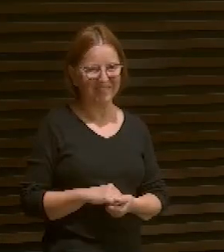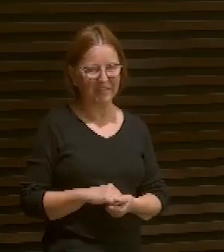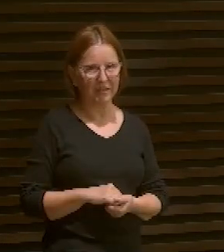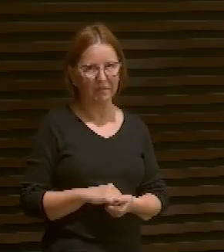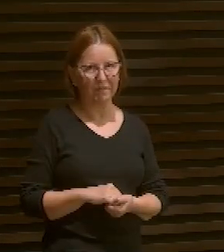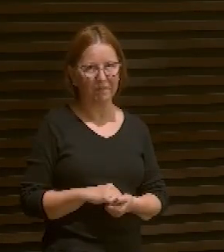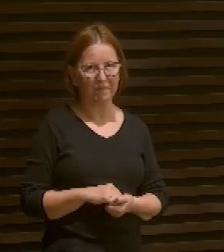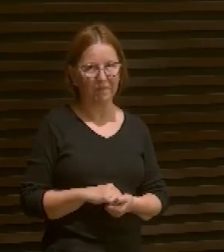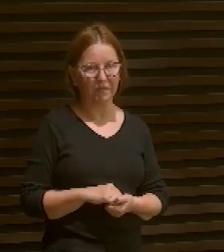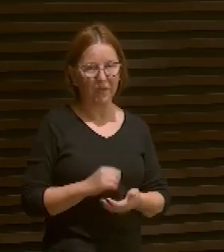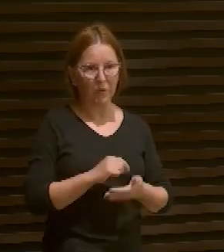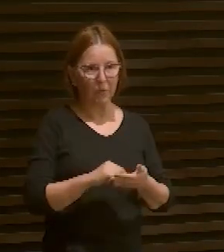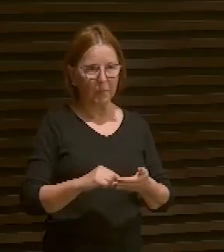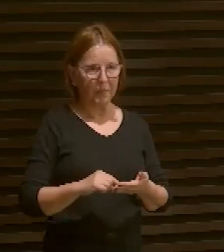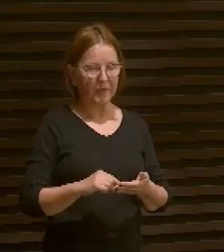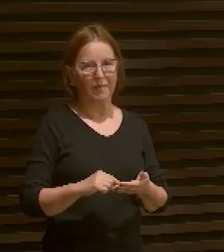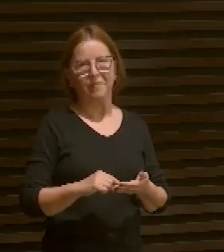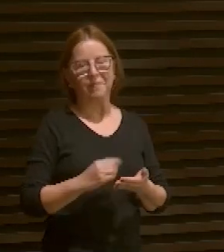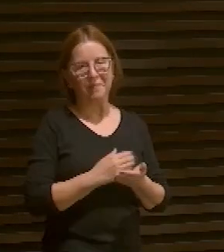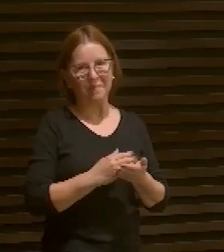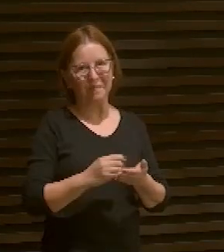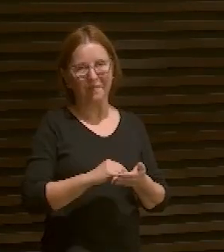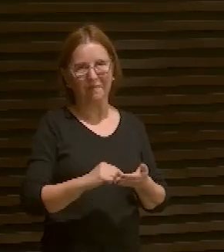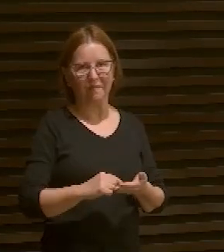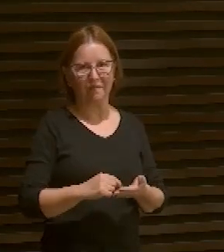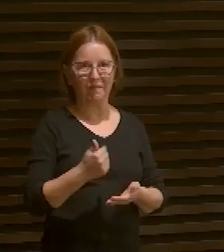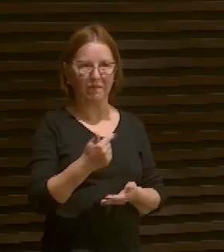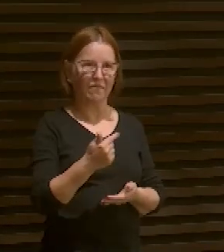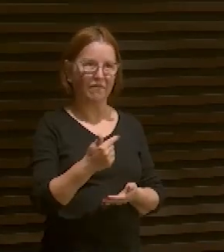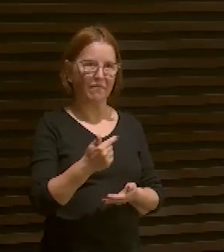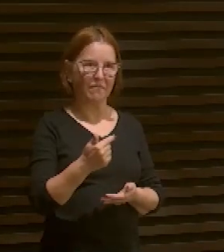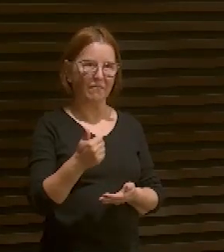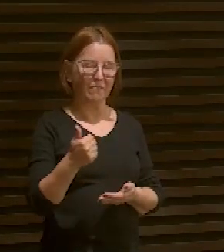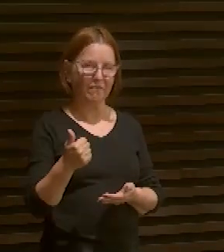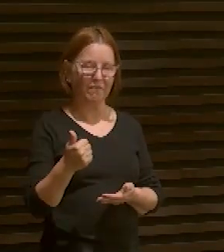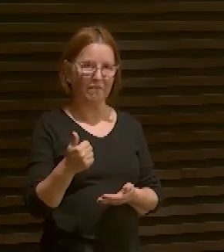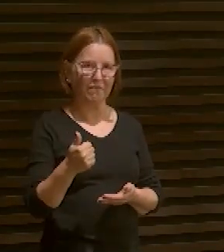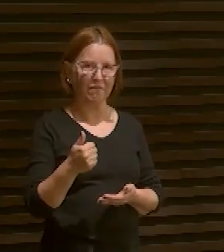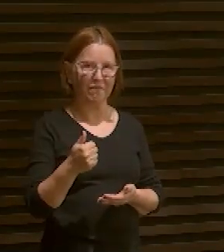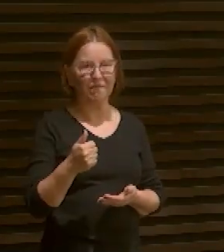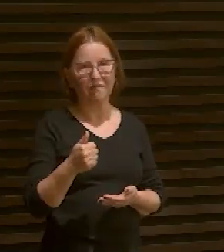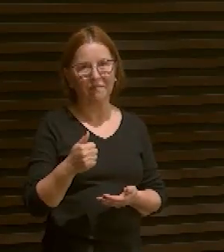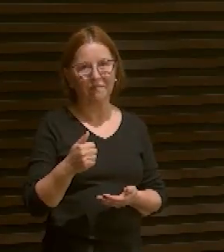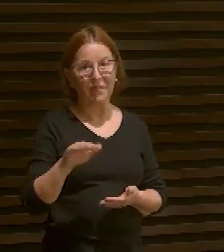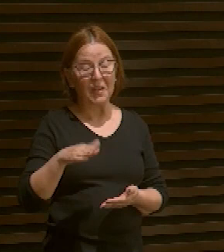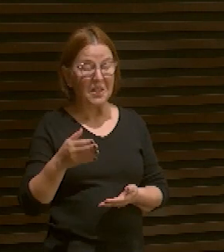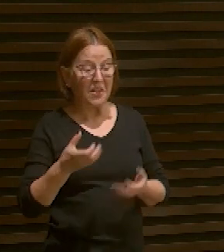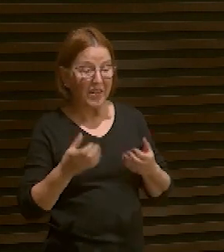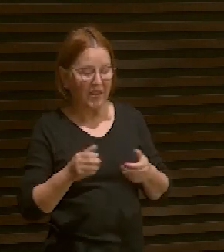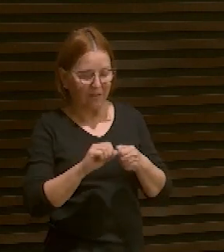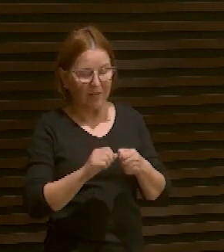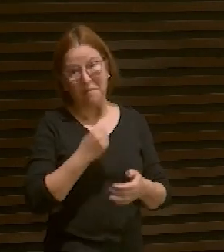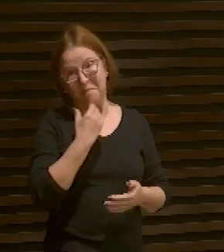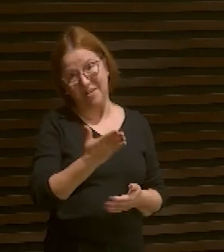Eu vou ler do verso 21 ao 27, que diz assim: Então, ao querer fazer o